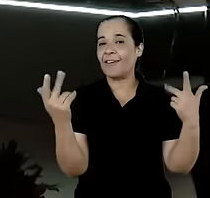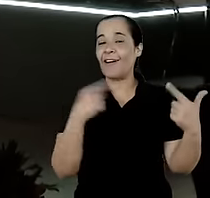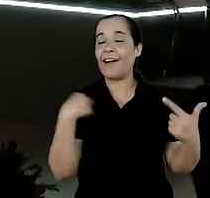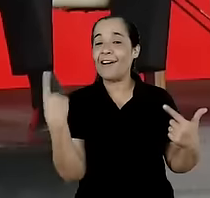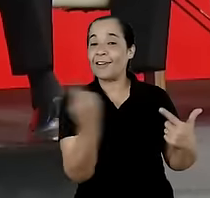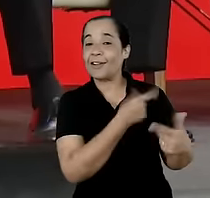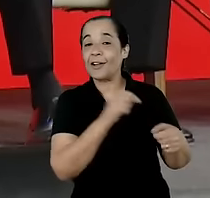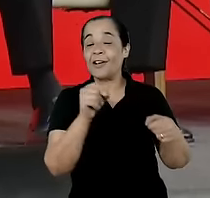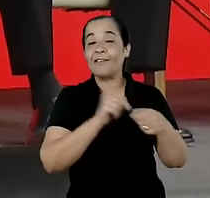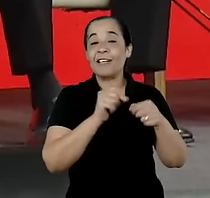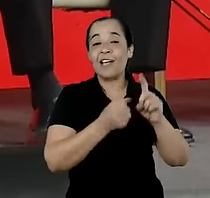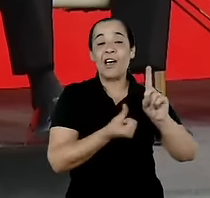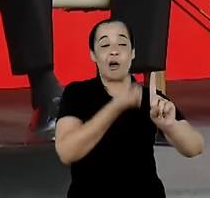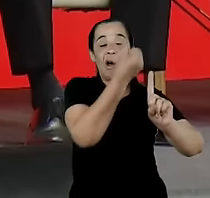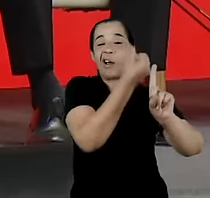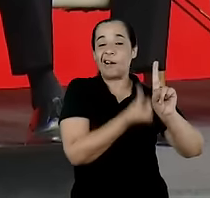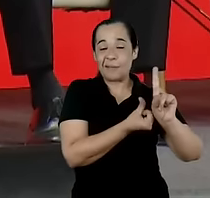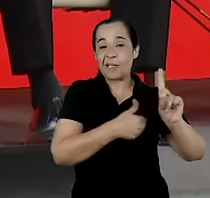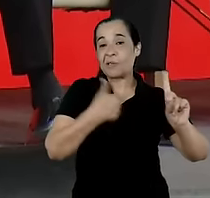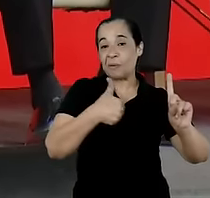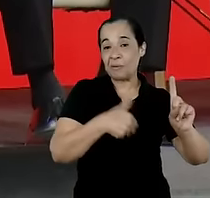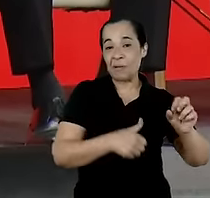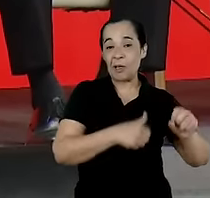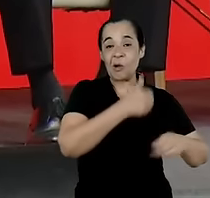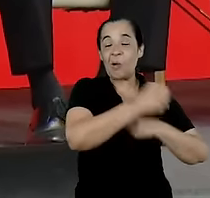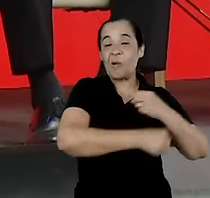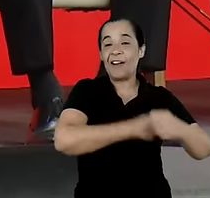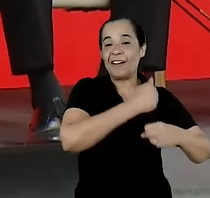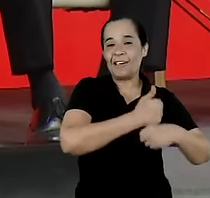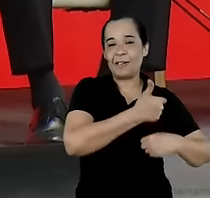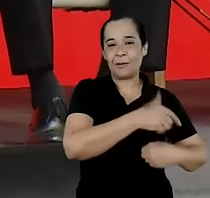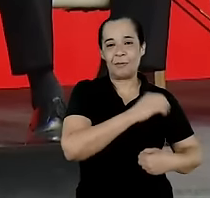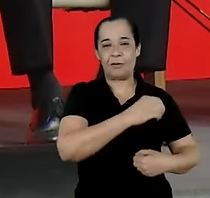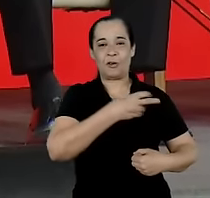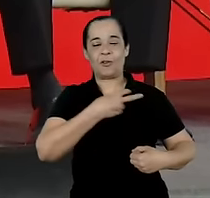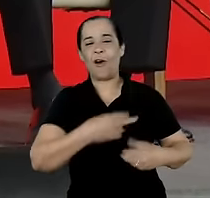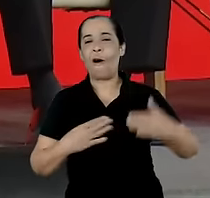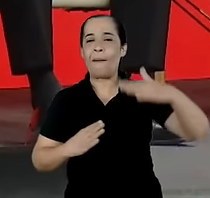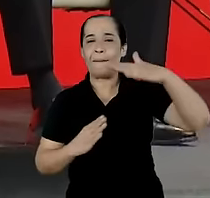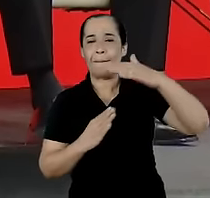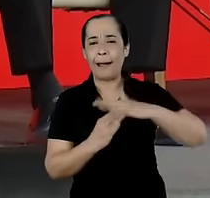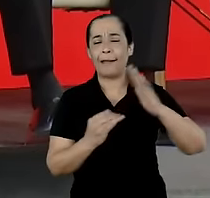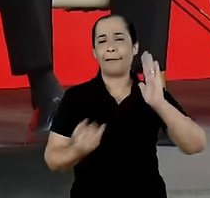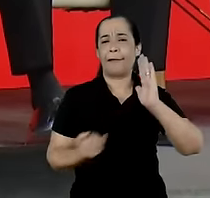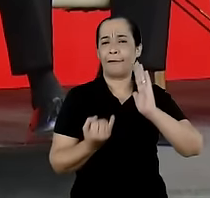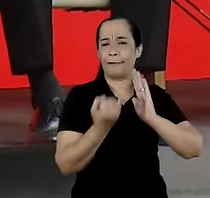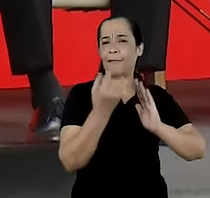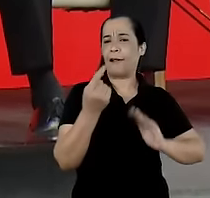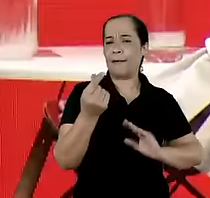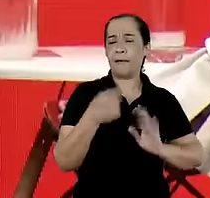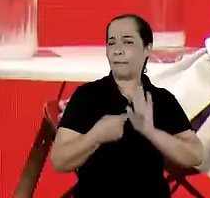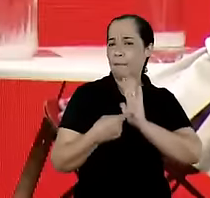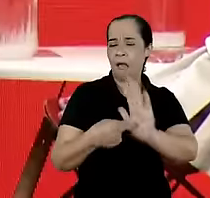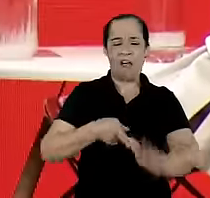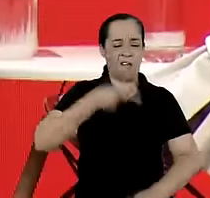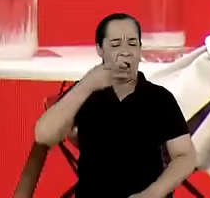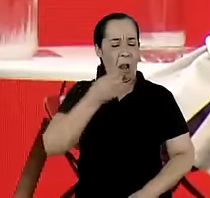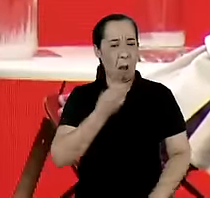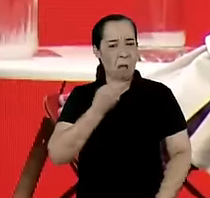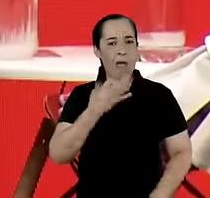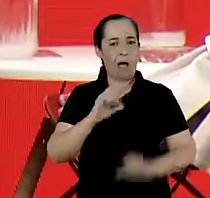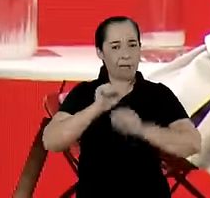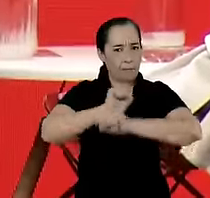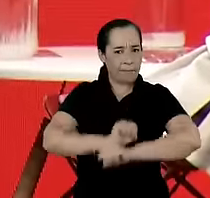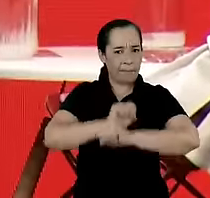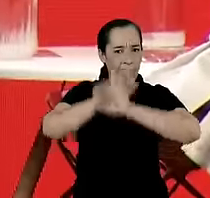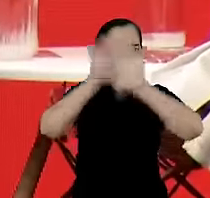semestre desse ano né em discussões que a gente teve sobre meta de inflação quer dizer o Roberto Campos falou muito bem aqui mais cedo né várias discussões